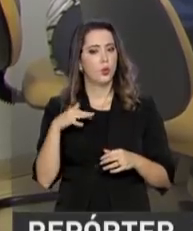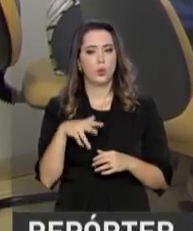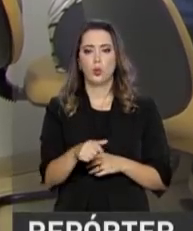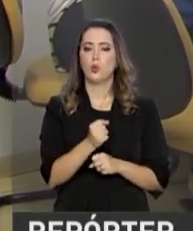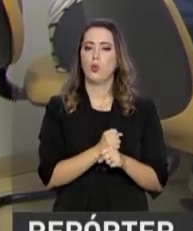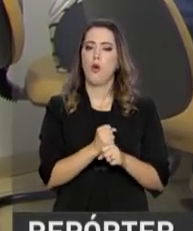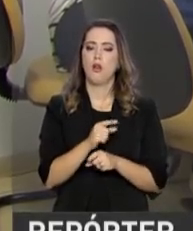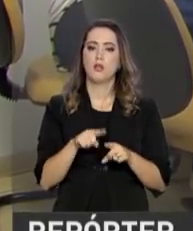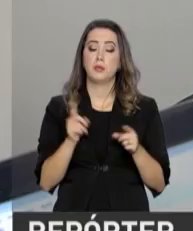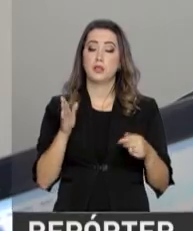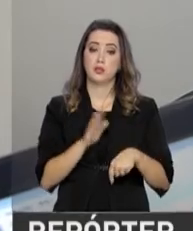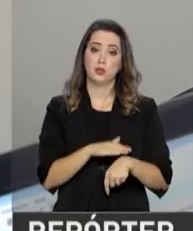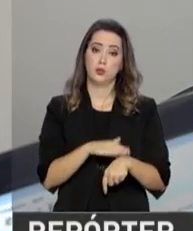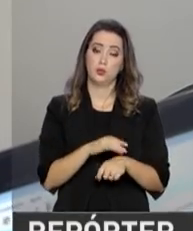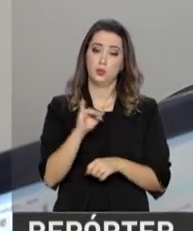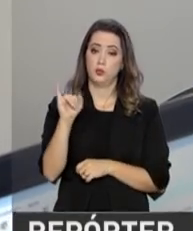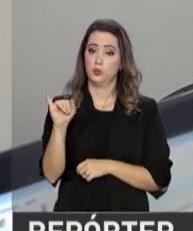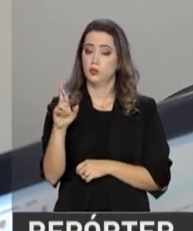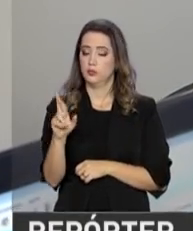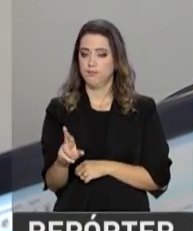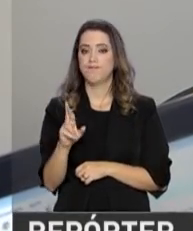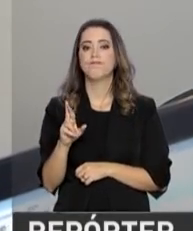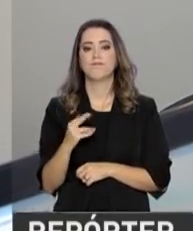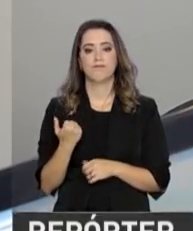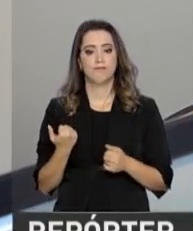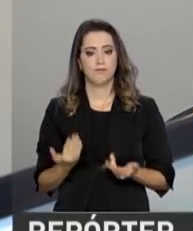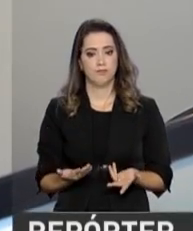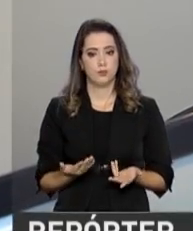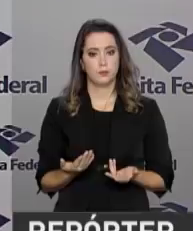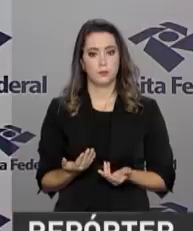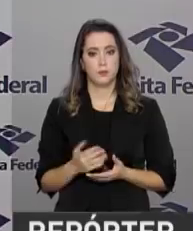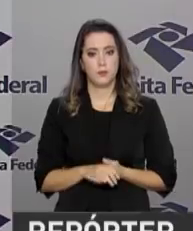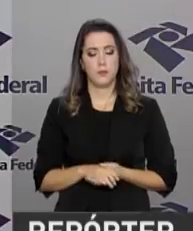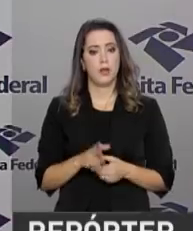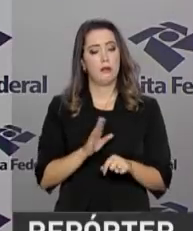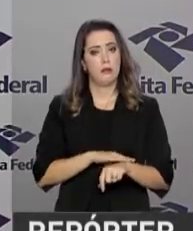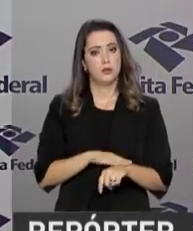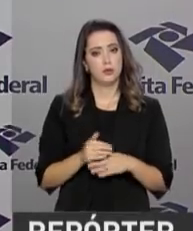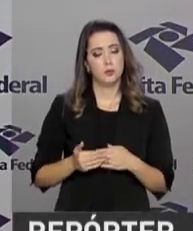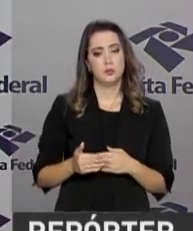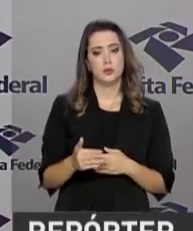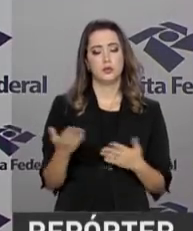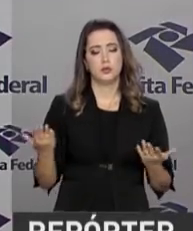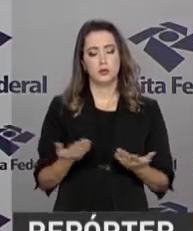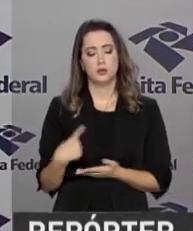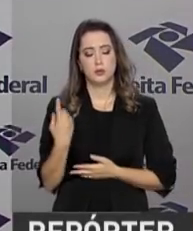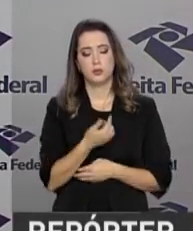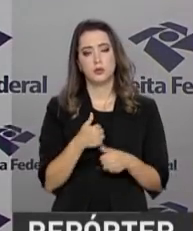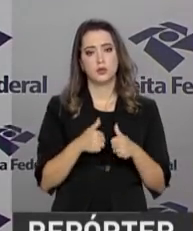ano, mas é maior na época do preenchimento e da entrega da declaração do imposto de renda. Neste período agora em que